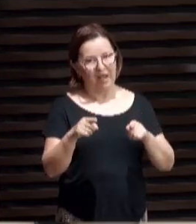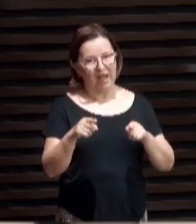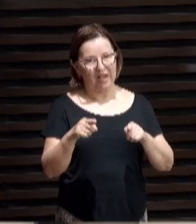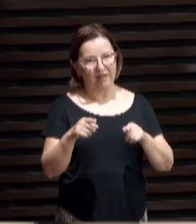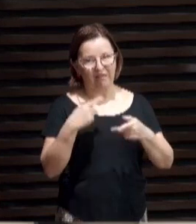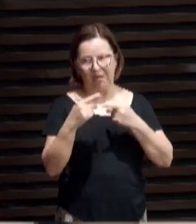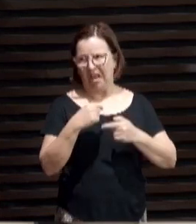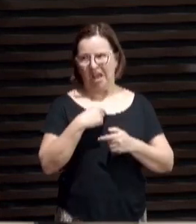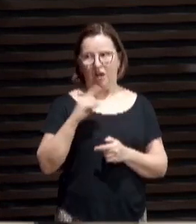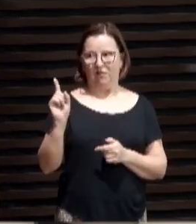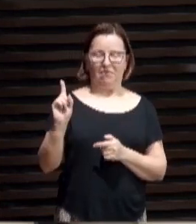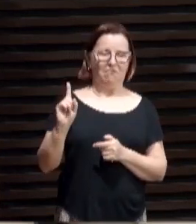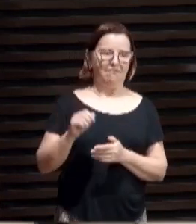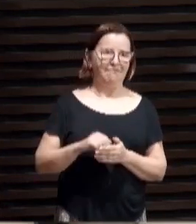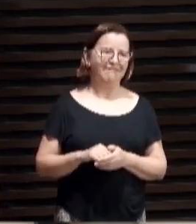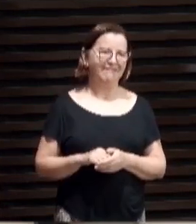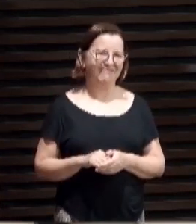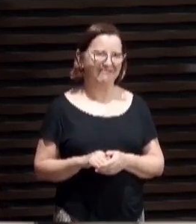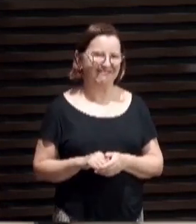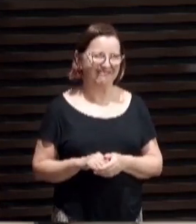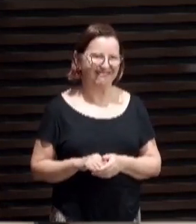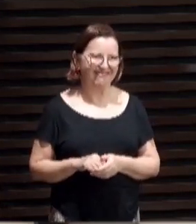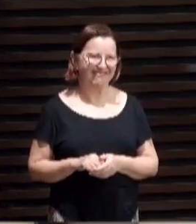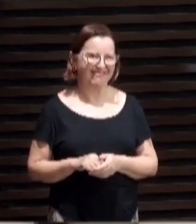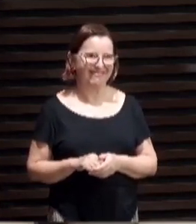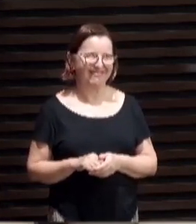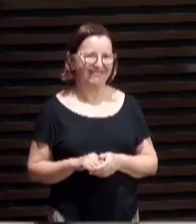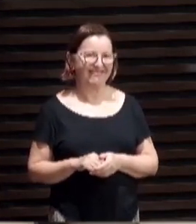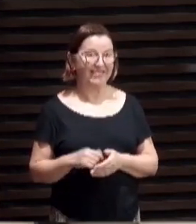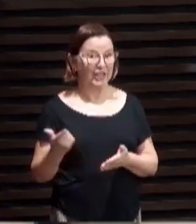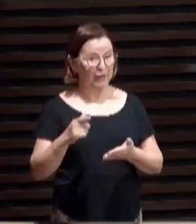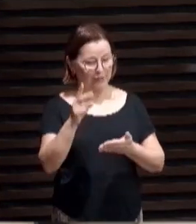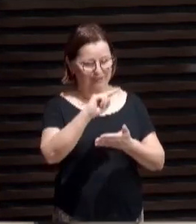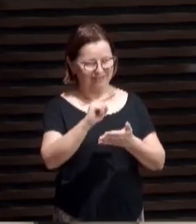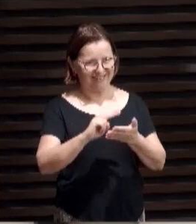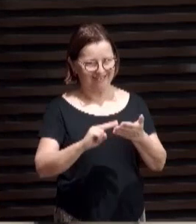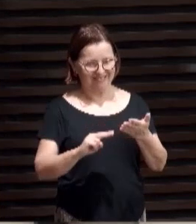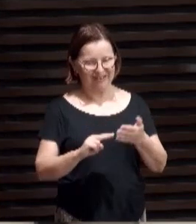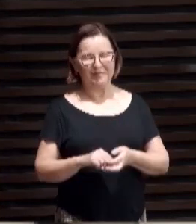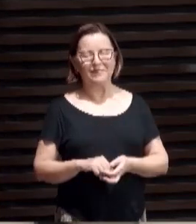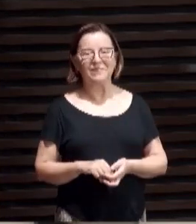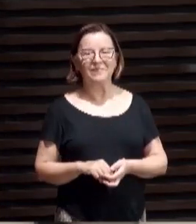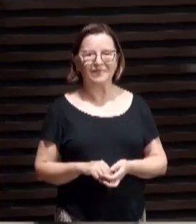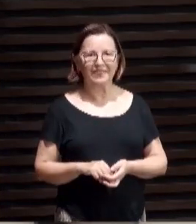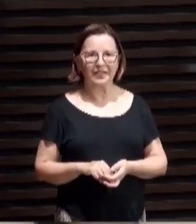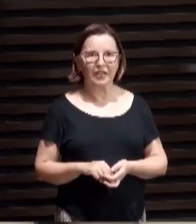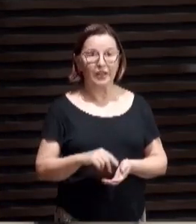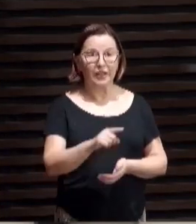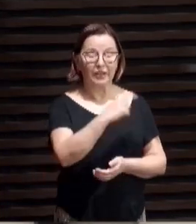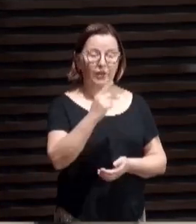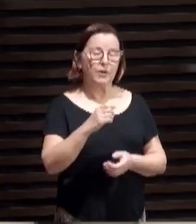fato galileu. Vamos botar isso aqui para dentro do contexto. A gente pode ter roupa de